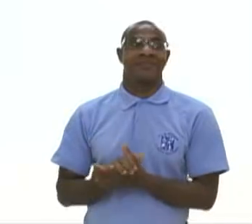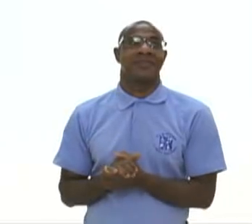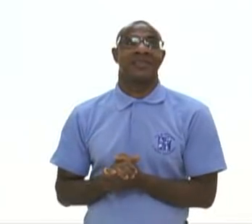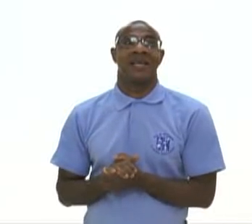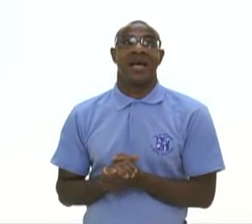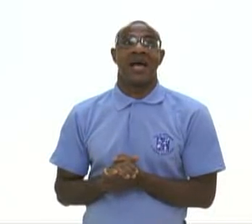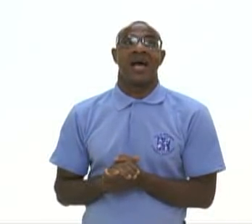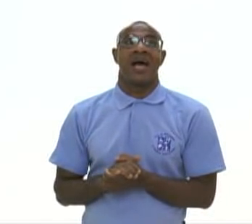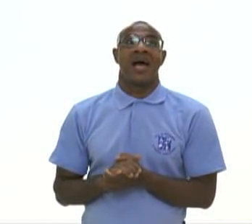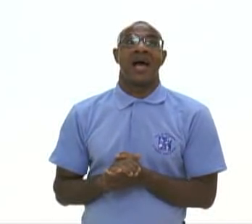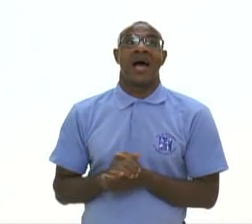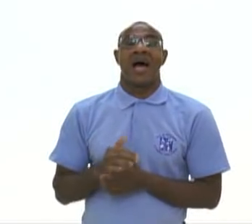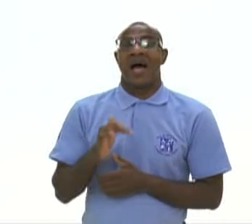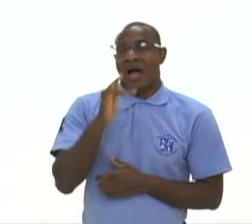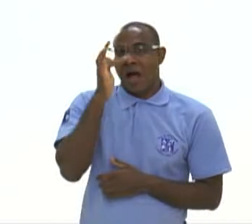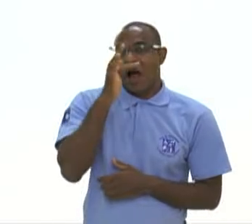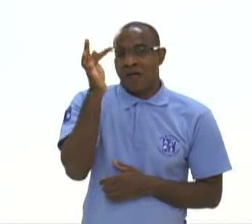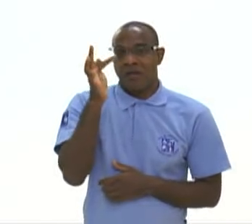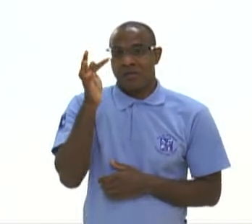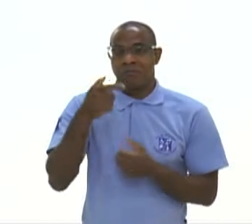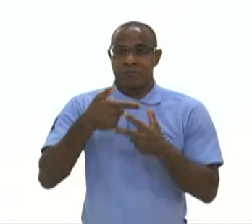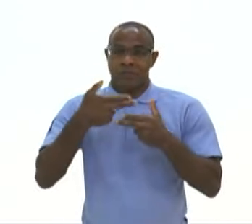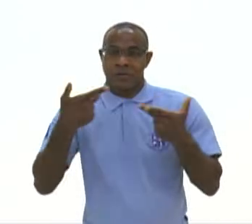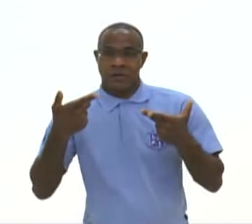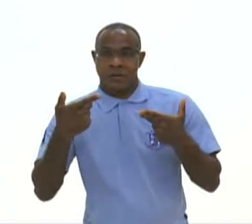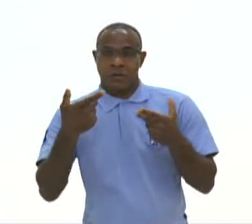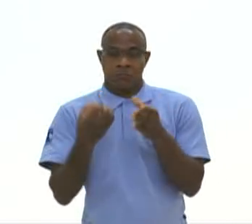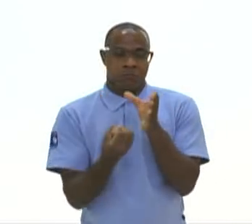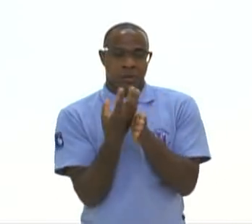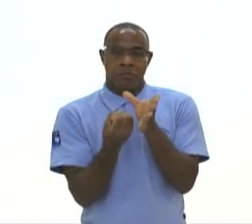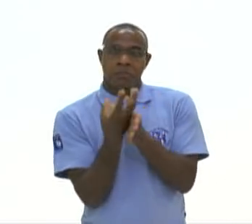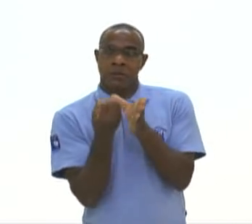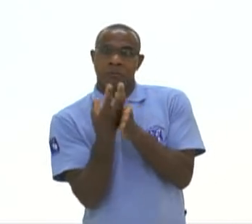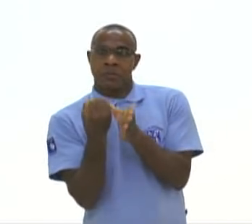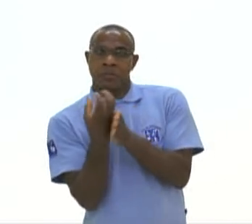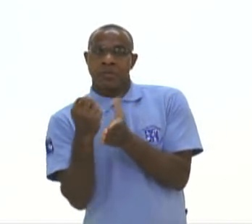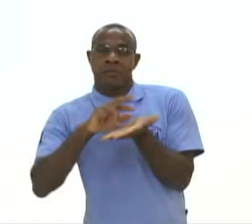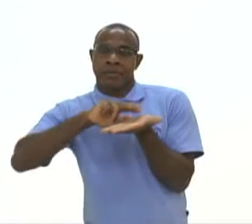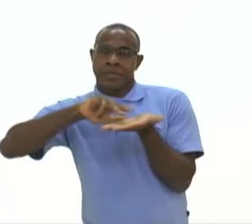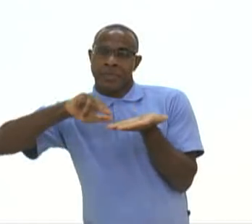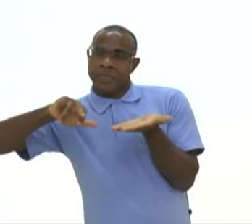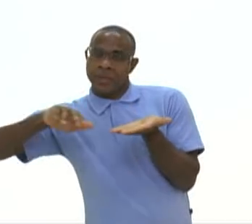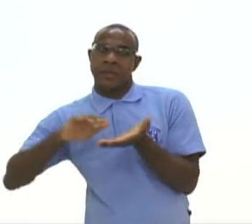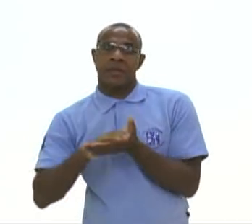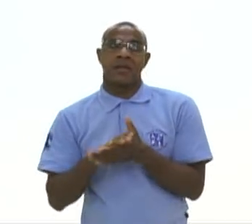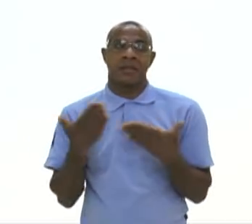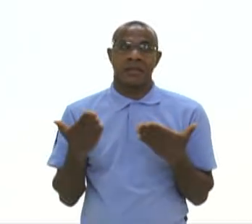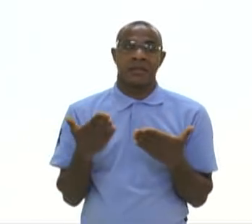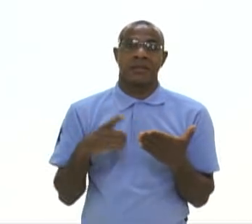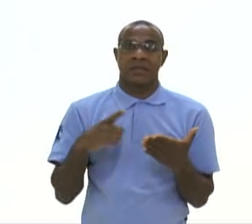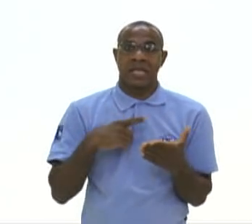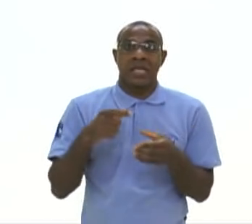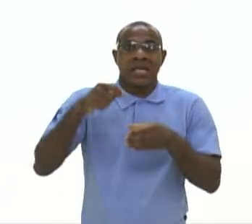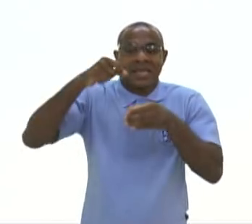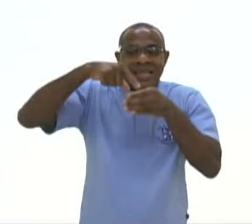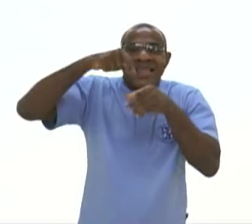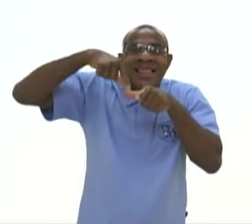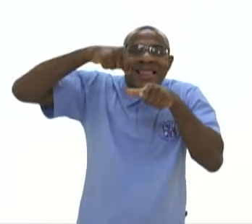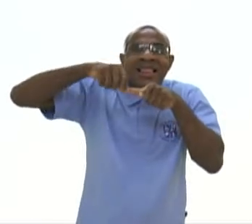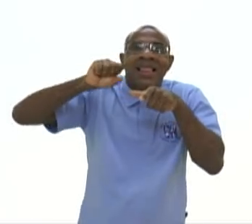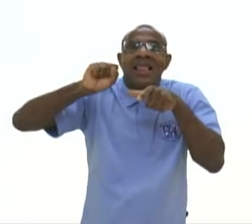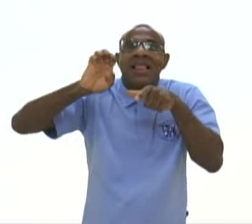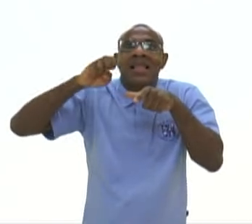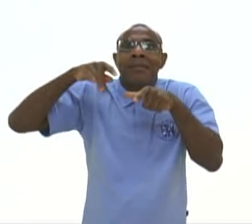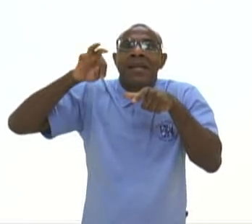As flores são os elementos que possibilitam a multiplicação das plantas fanerogâmicas, que são aquelas que têm semente.